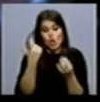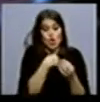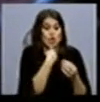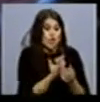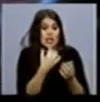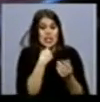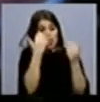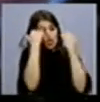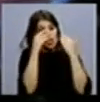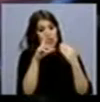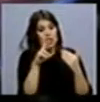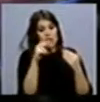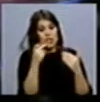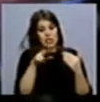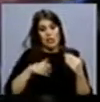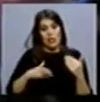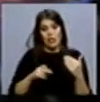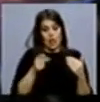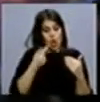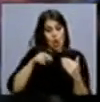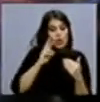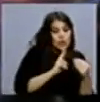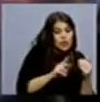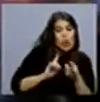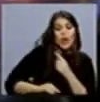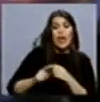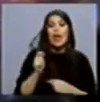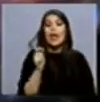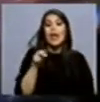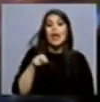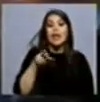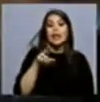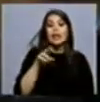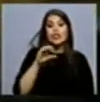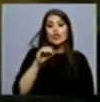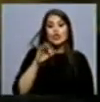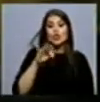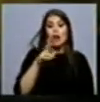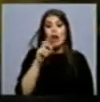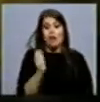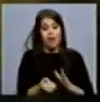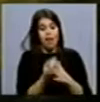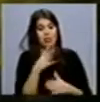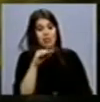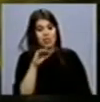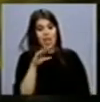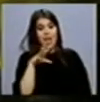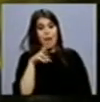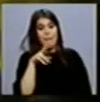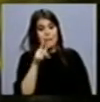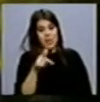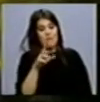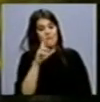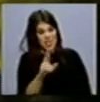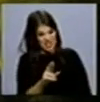com os dados do Chandra, o que nós estamos a ver ali é que enxofre foram formados cerca de 10 mil vezes massas da Terra de